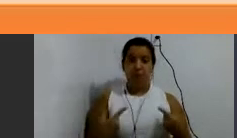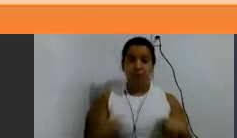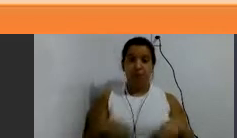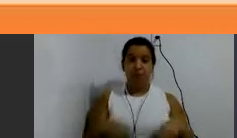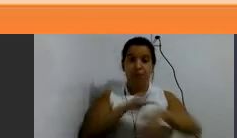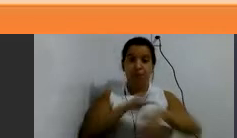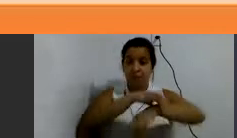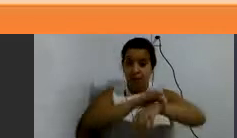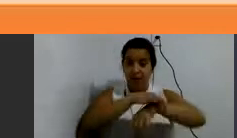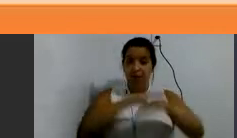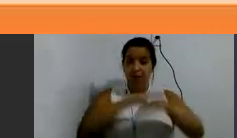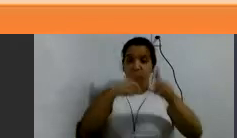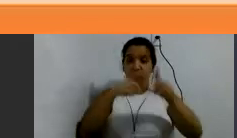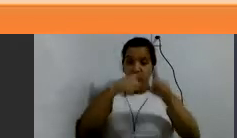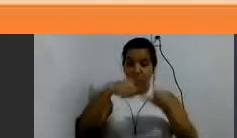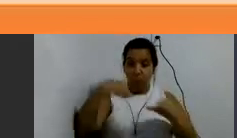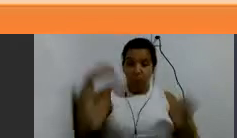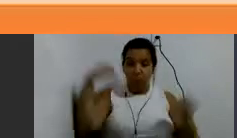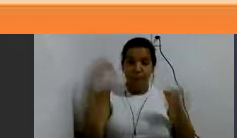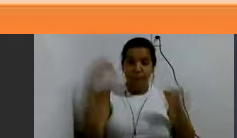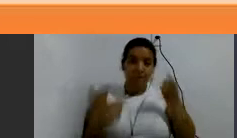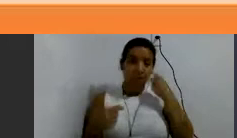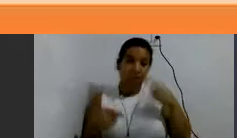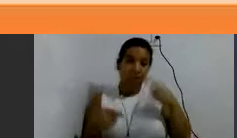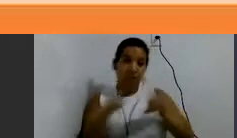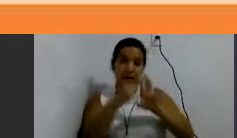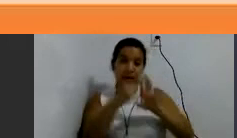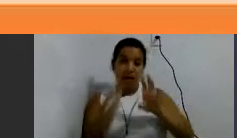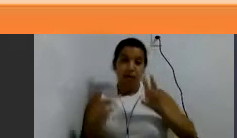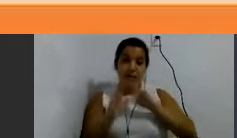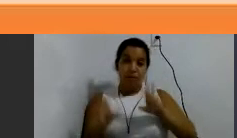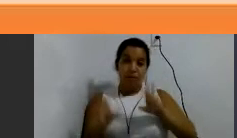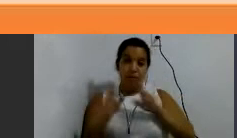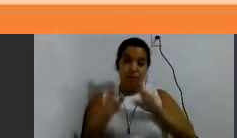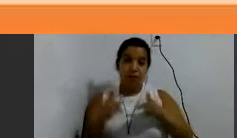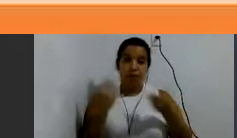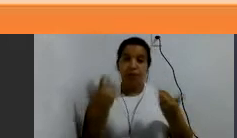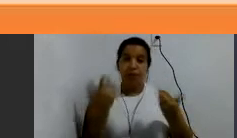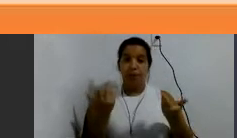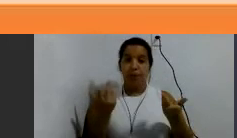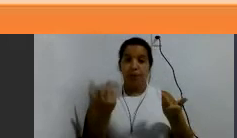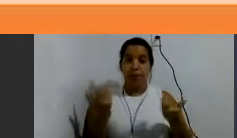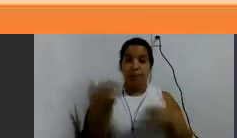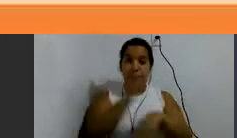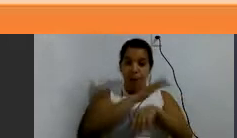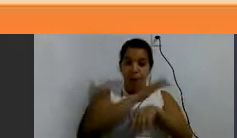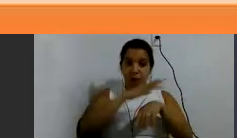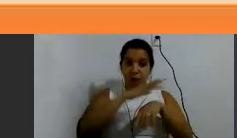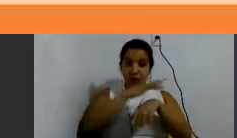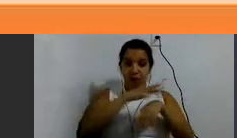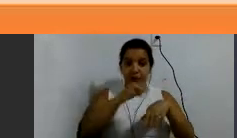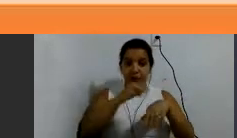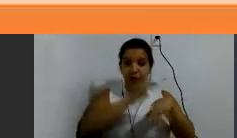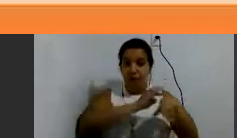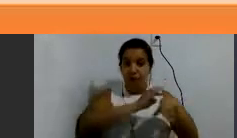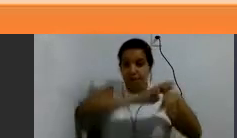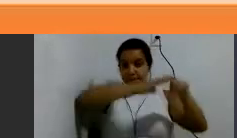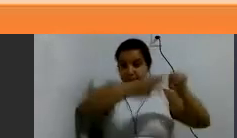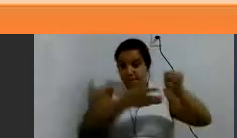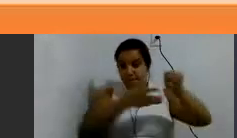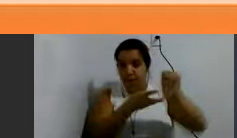formas alongadas. Aqui a gente já tem uma característica que vai diferenciar de todas as outras. Ela tem essa